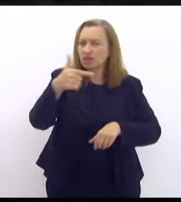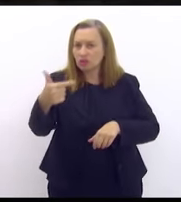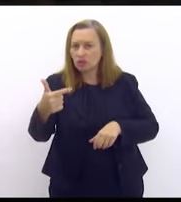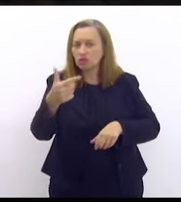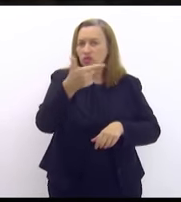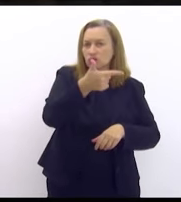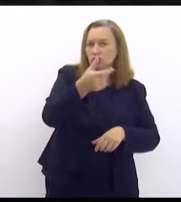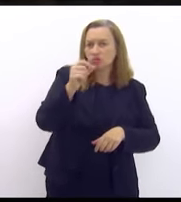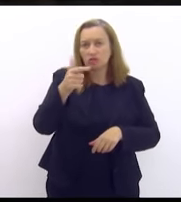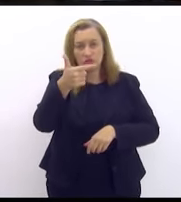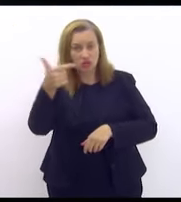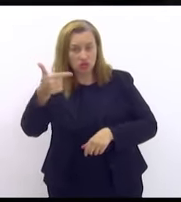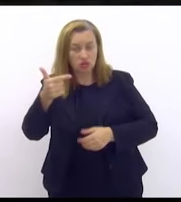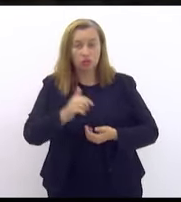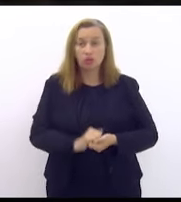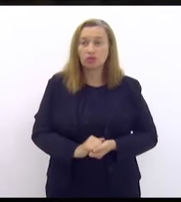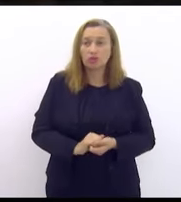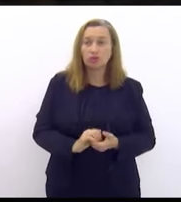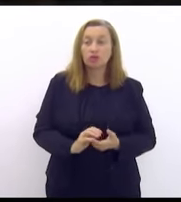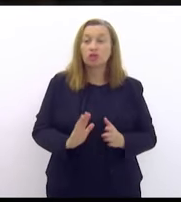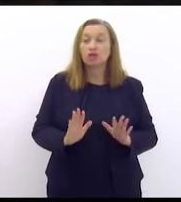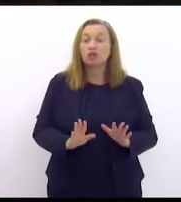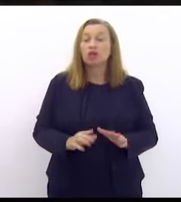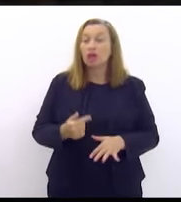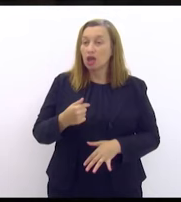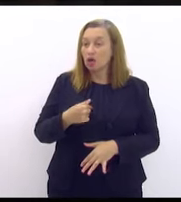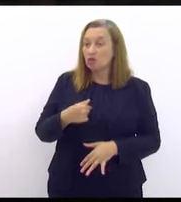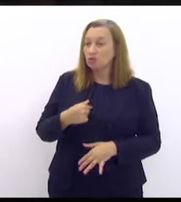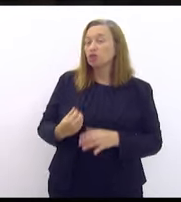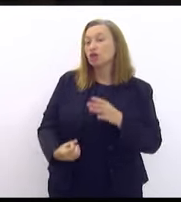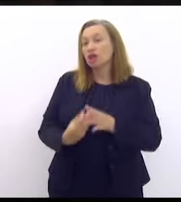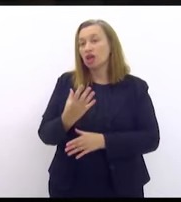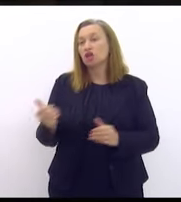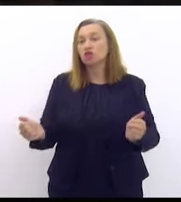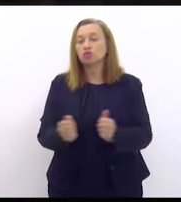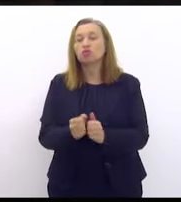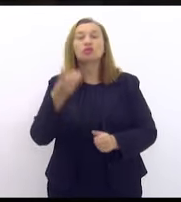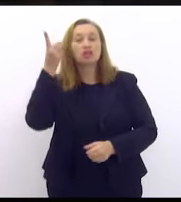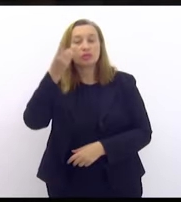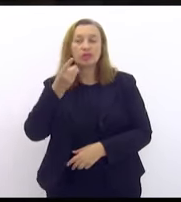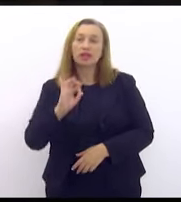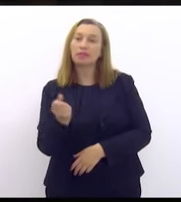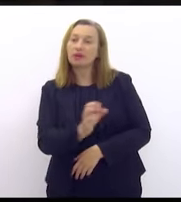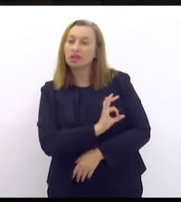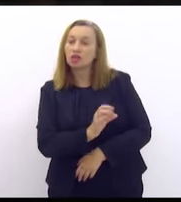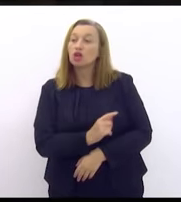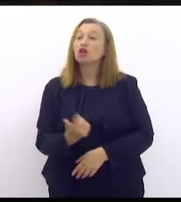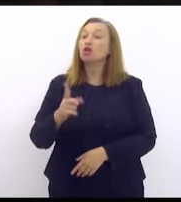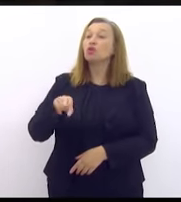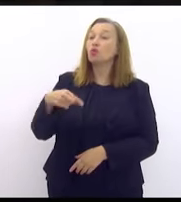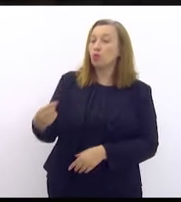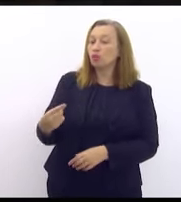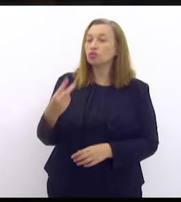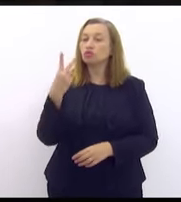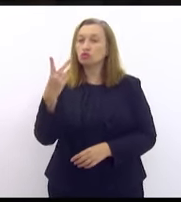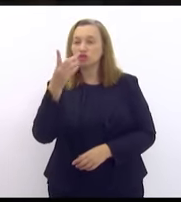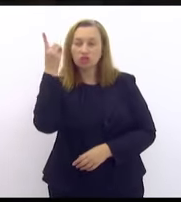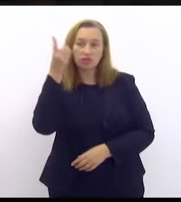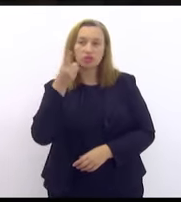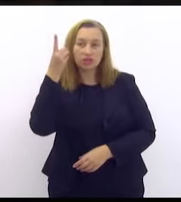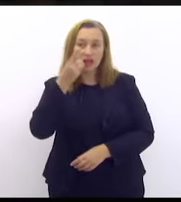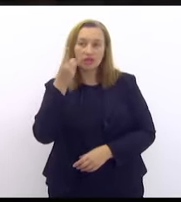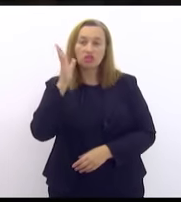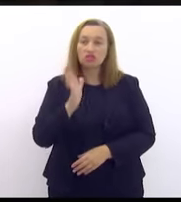2022, de qual fui autor com a deputada Marta Rocha, e outros dois deputados que não estão